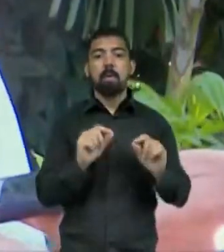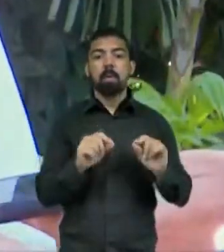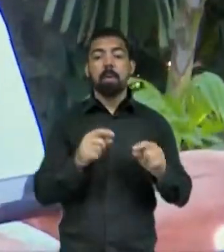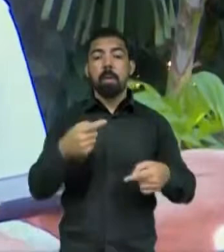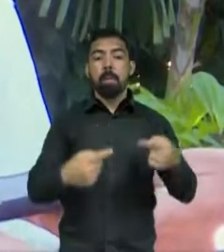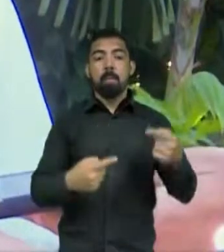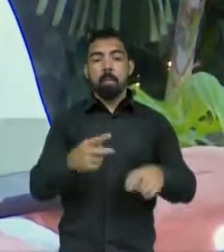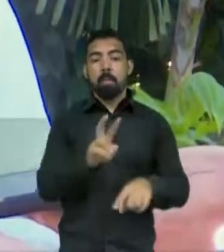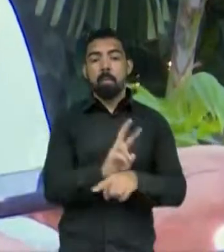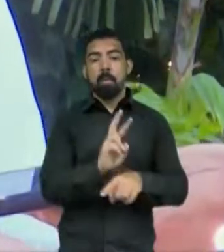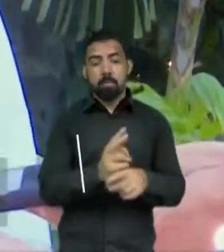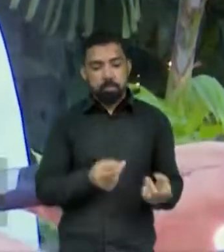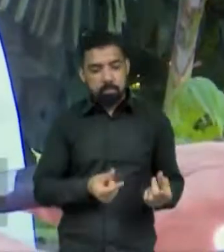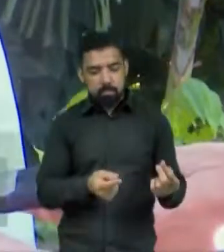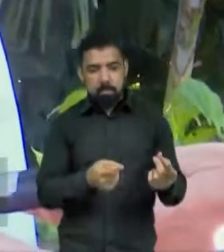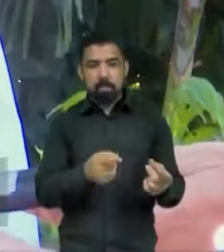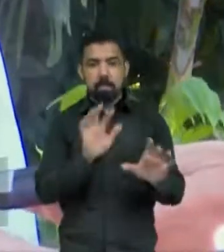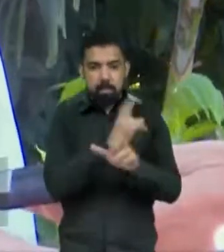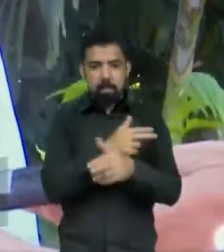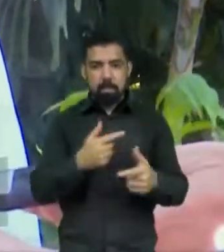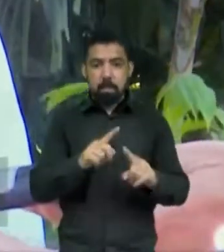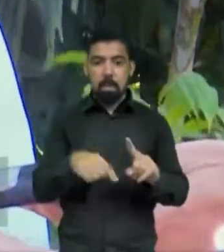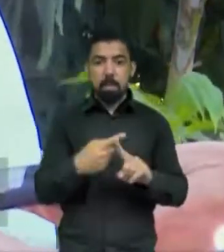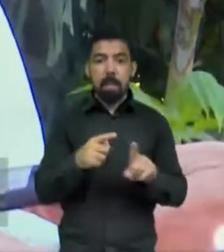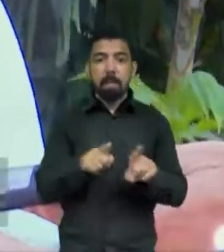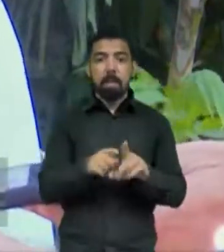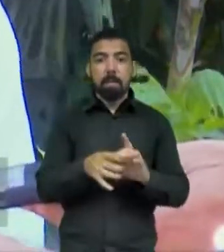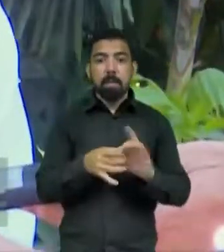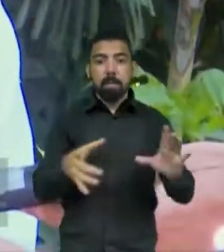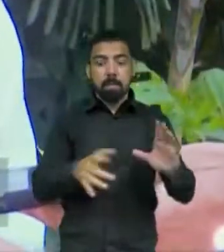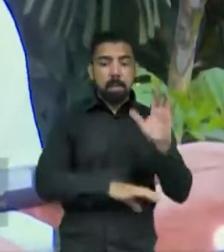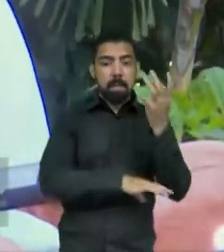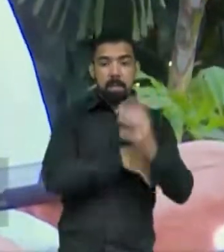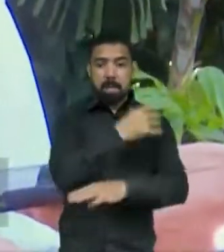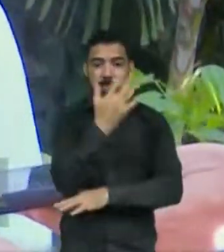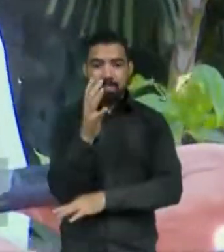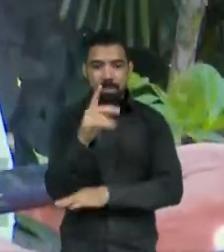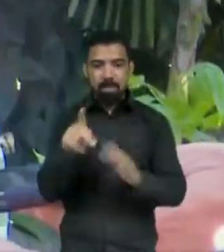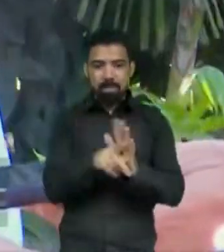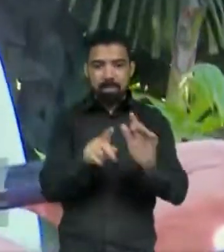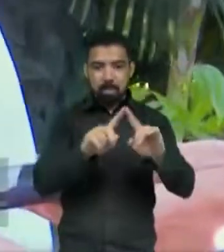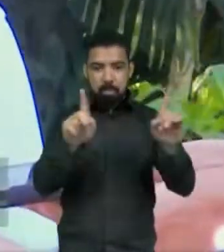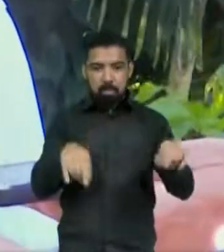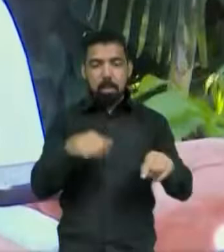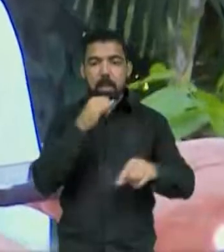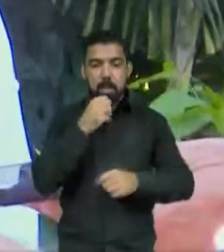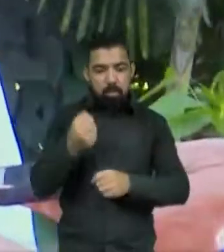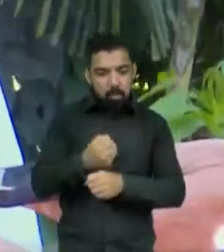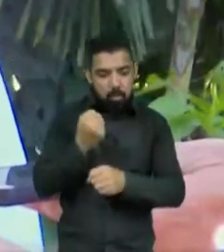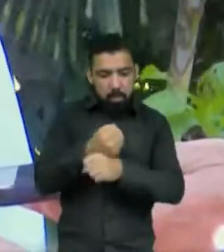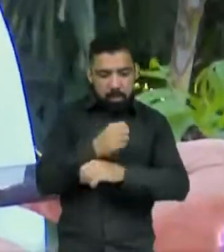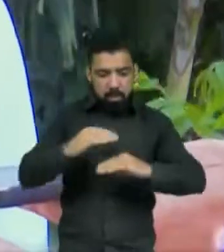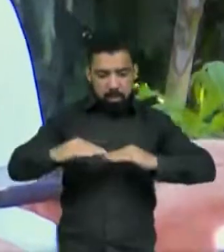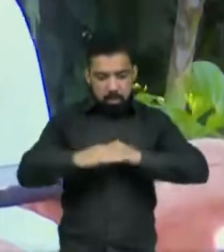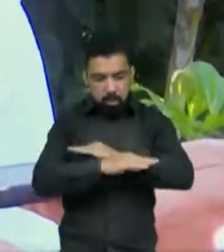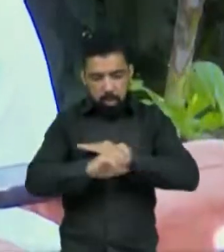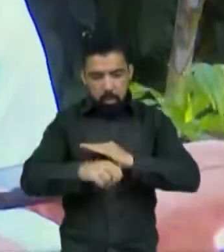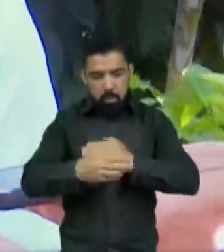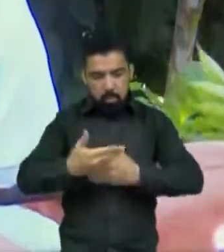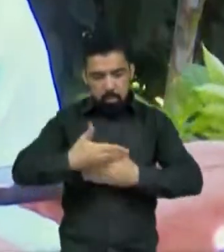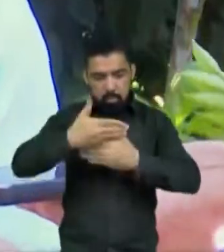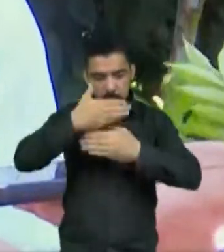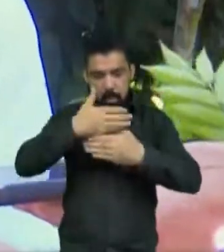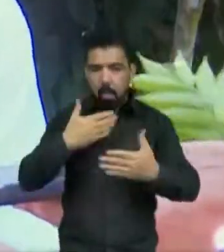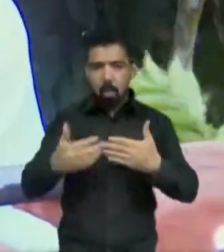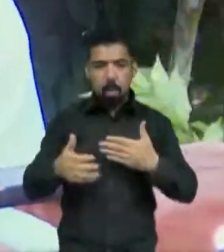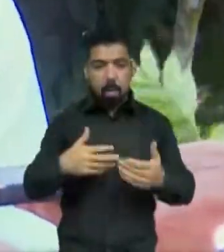espécies e vamos ter cuidado no licenciamento ambiental dos projetos. Quer dizer, quando for construir uma estrada, uma barragem, qualquer tipo de obra, a gente vai